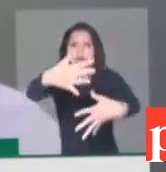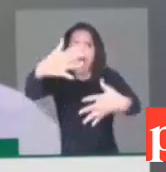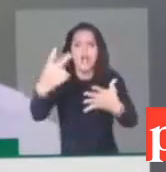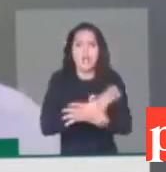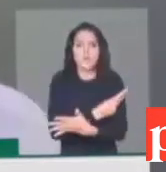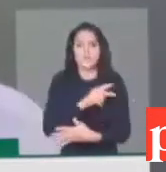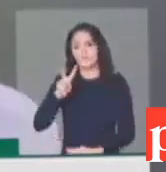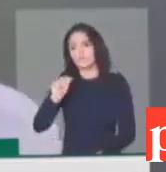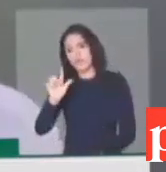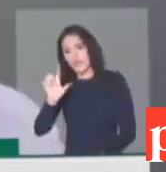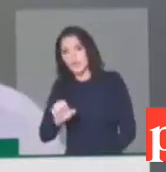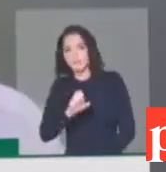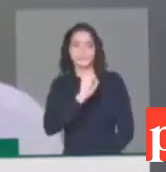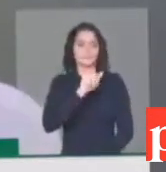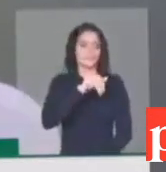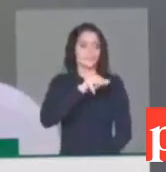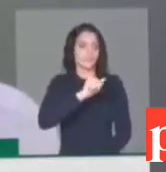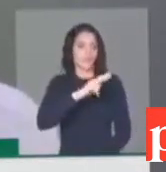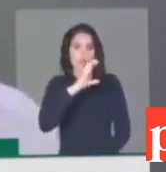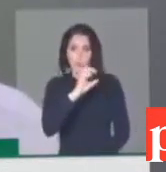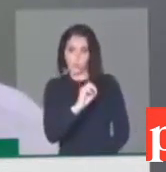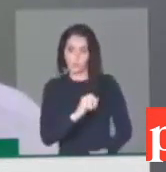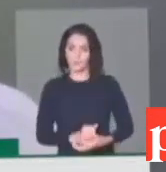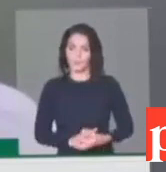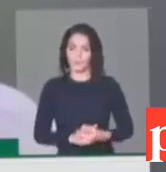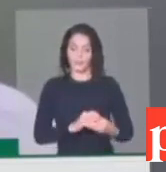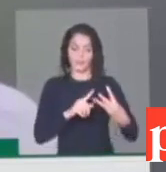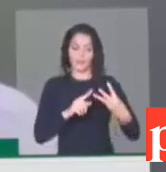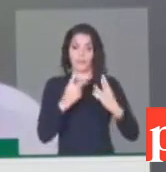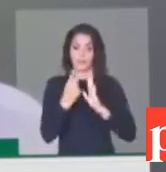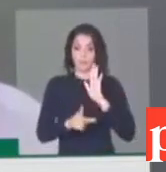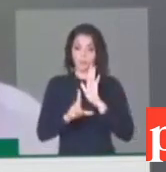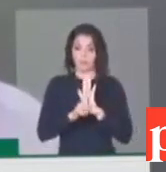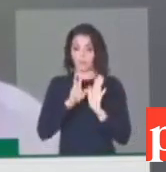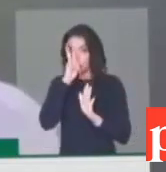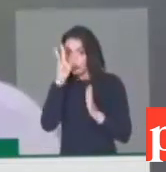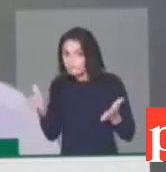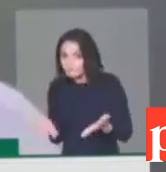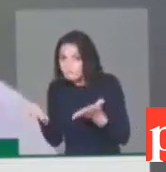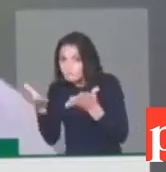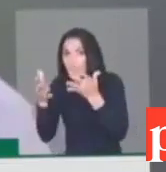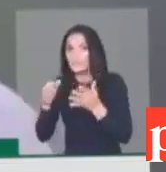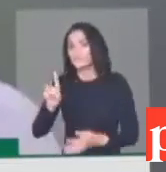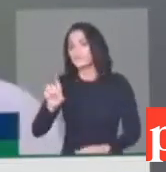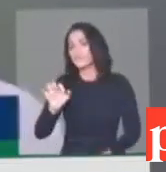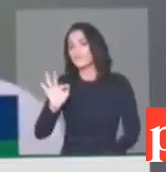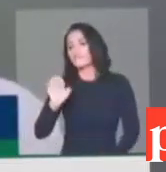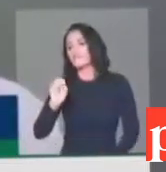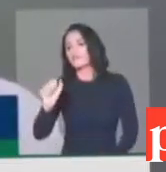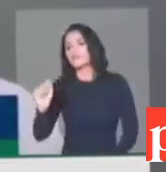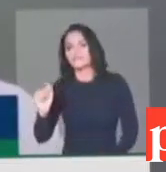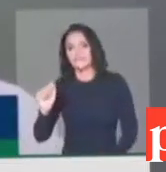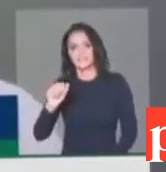na barragem da Vale e da Samar. E um outro projeto que fortalece a defesa civil. É claro que isso, portanto, a